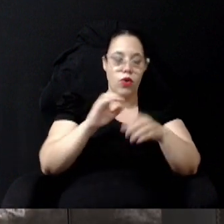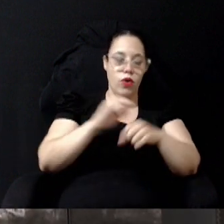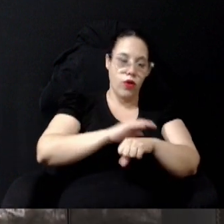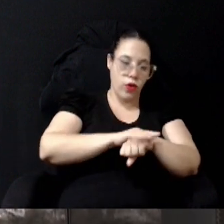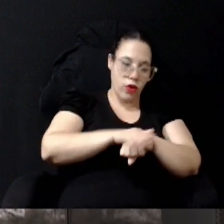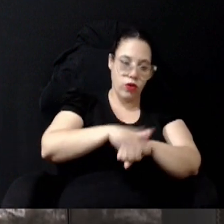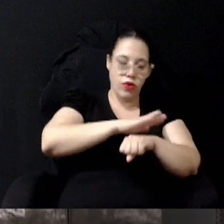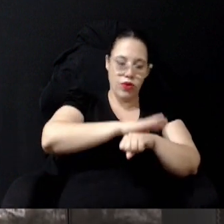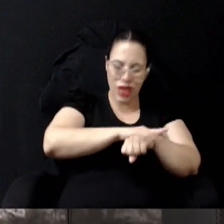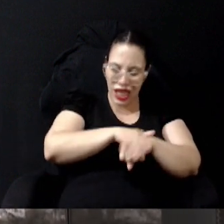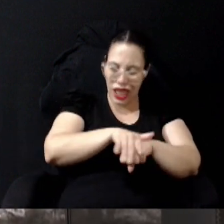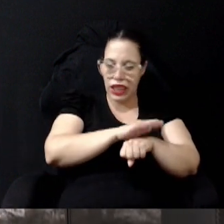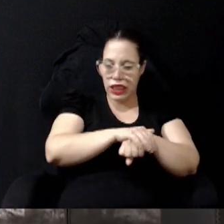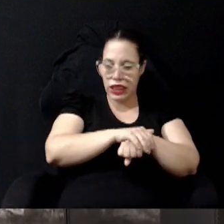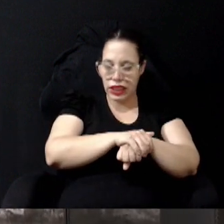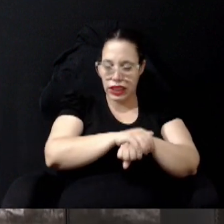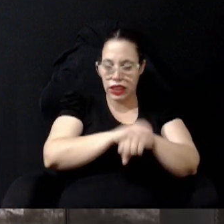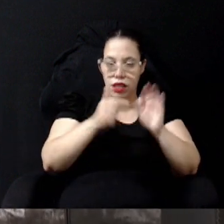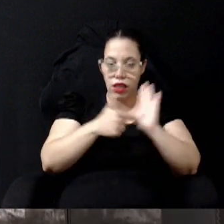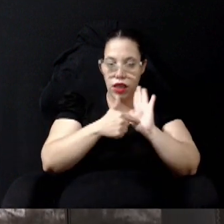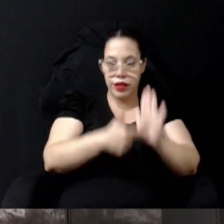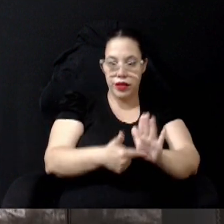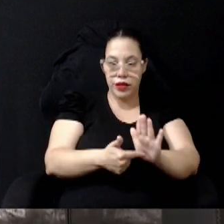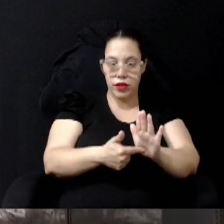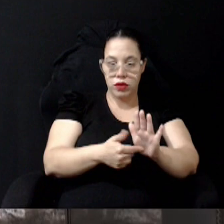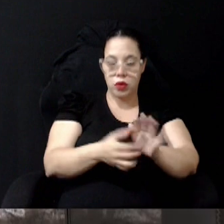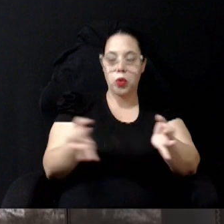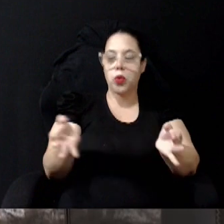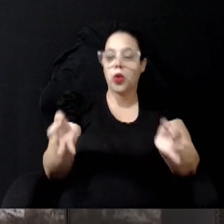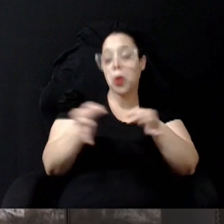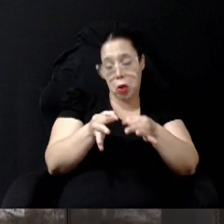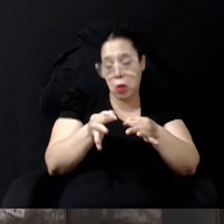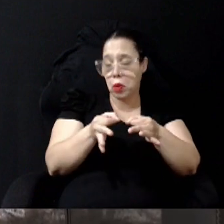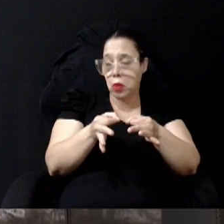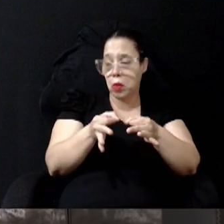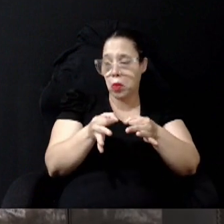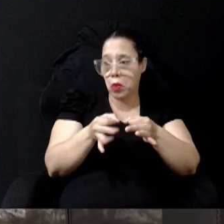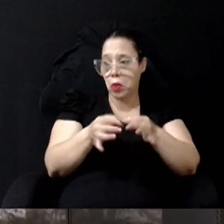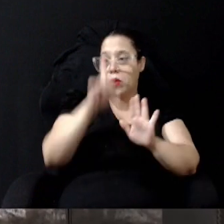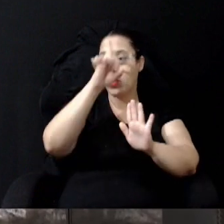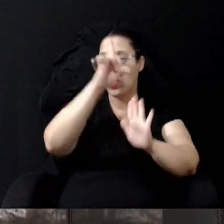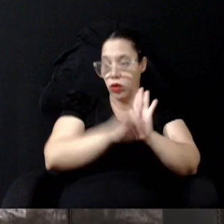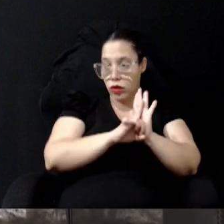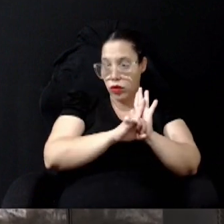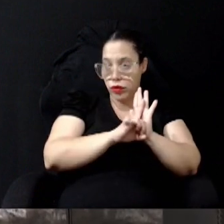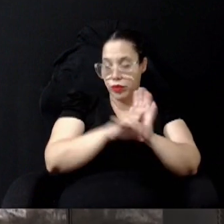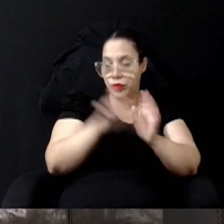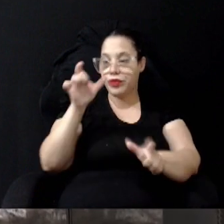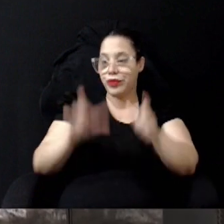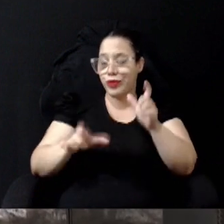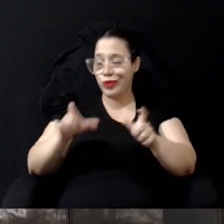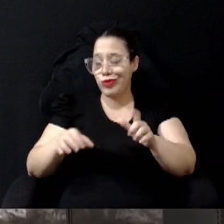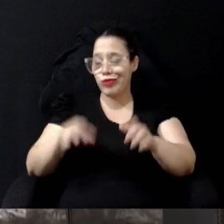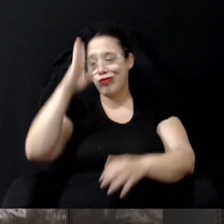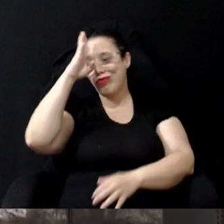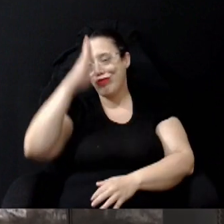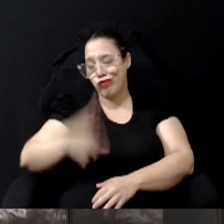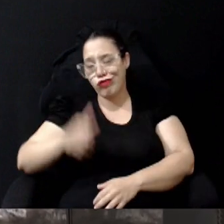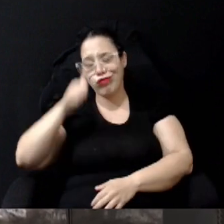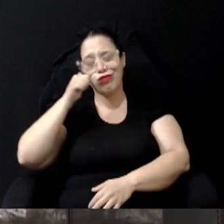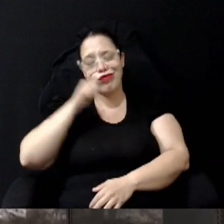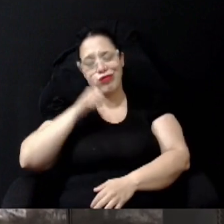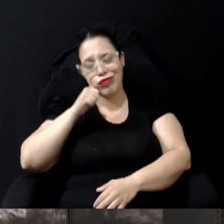estrutural, apresentando de forma simples os direitos das pessoas, principalmente das mulheres